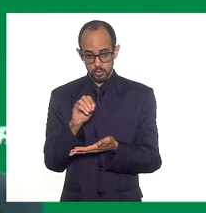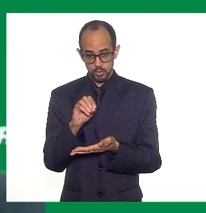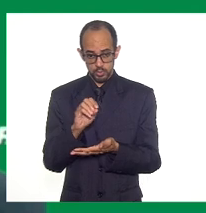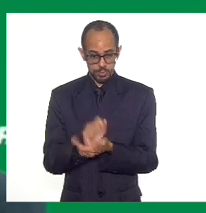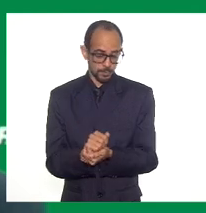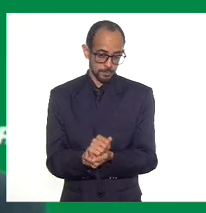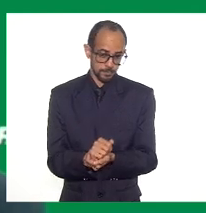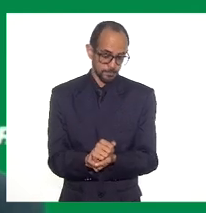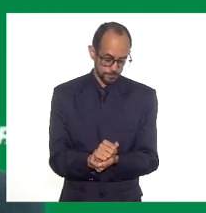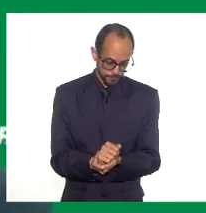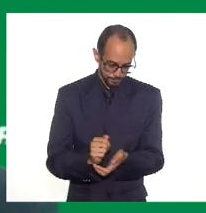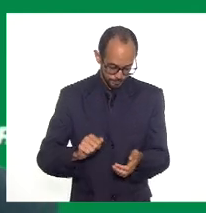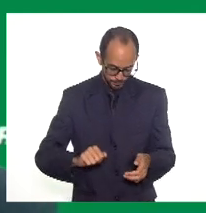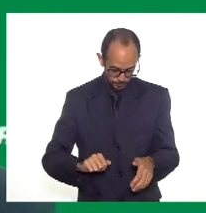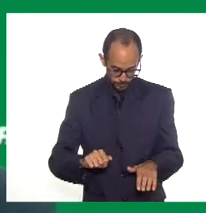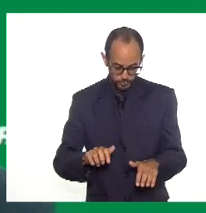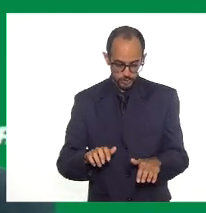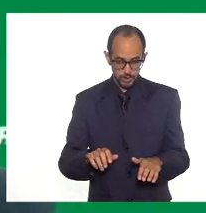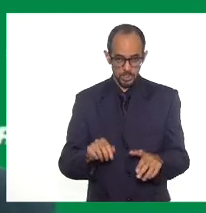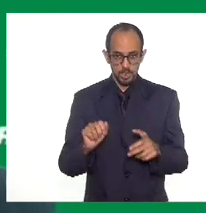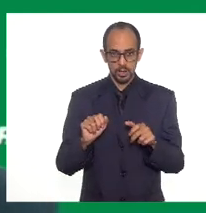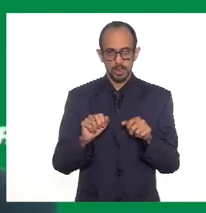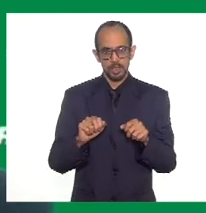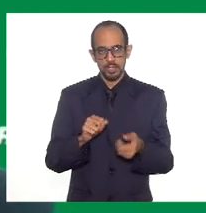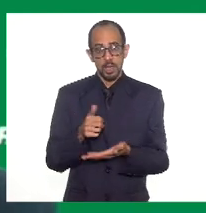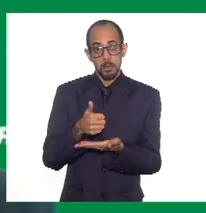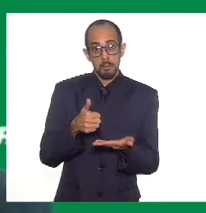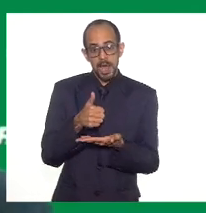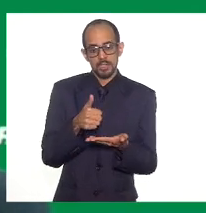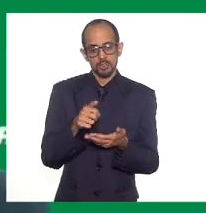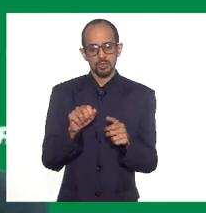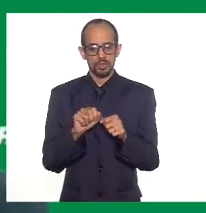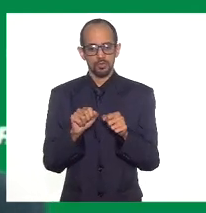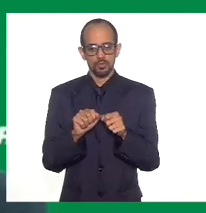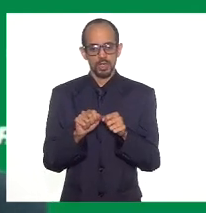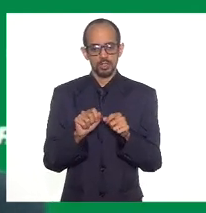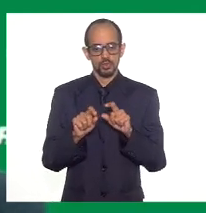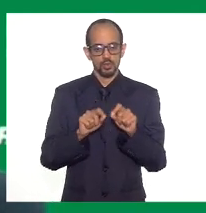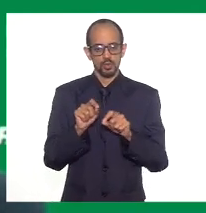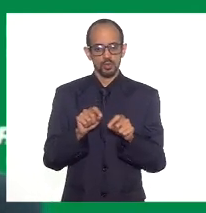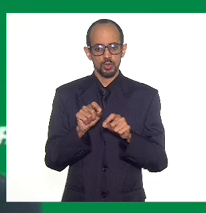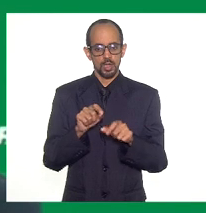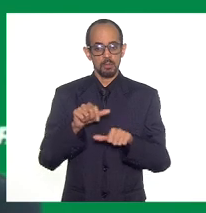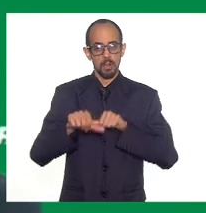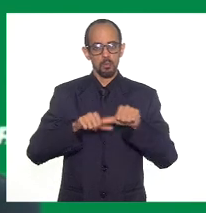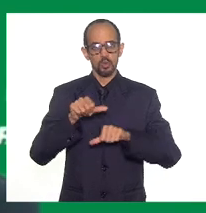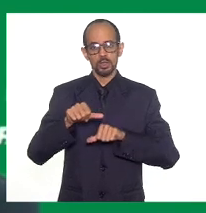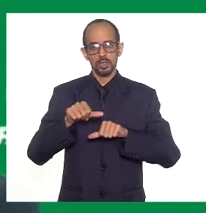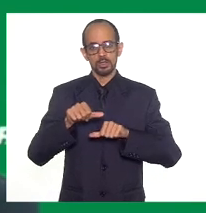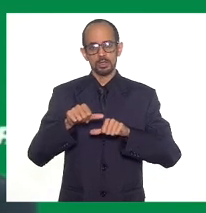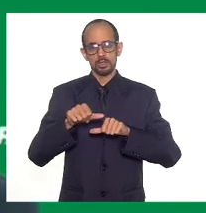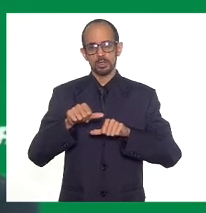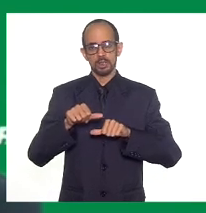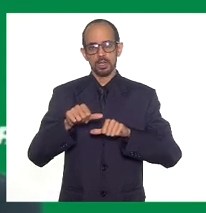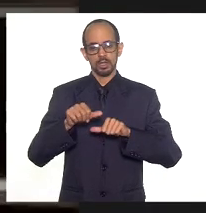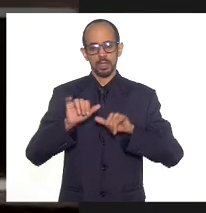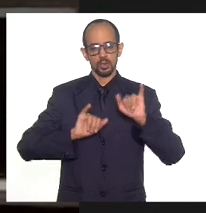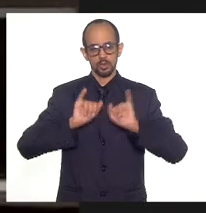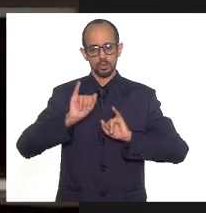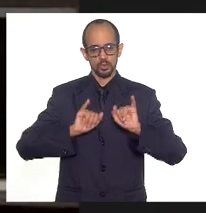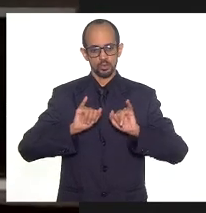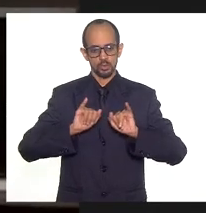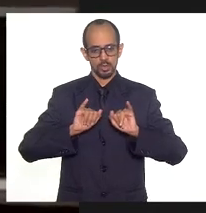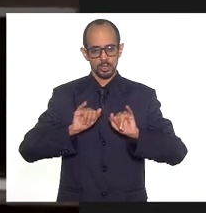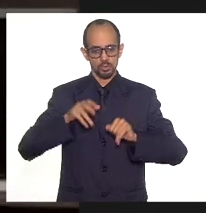no offshore americano, basicamente revolucionou a indústria do petróleo em 10 anos, né, e fez com que... Pedro, só